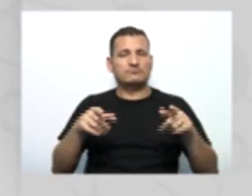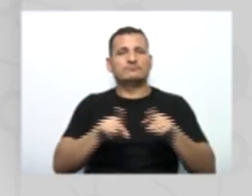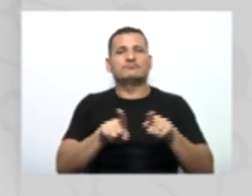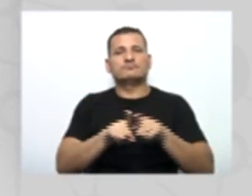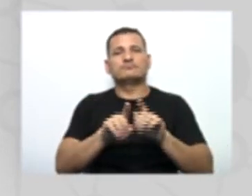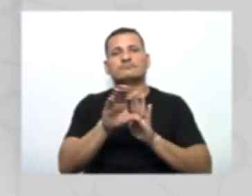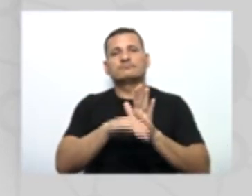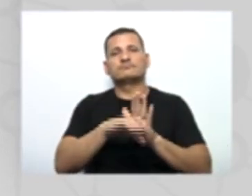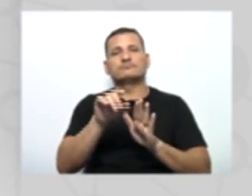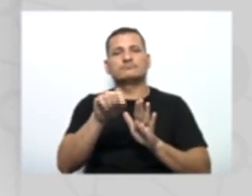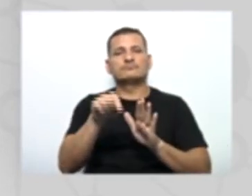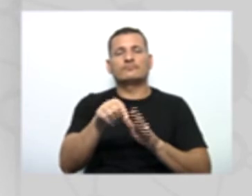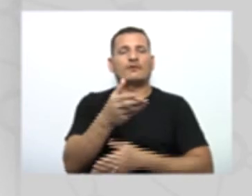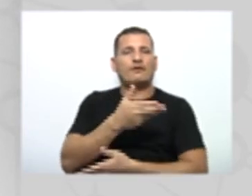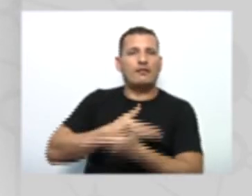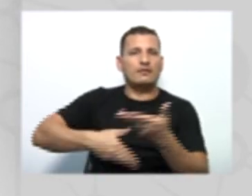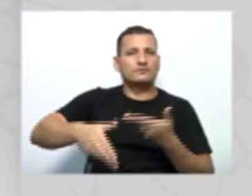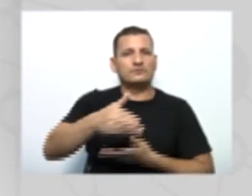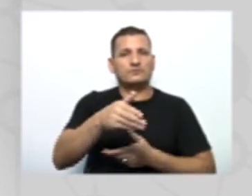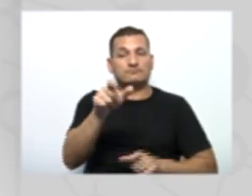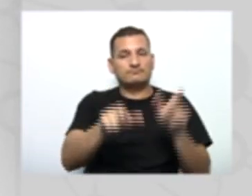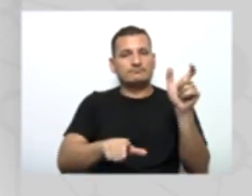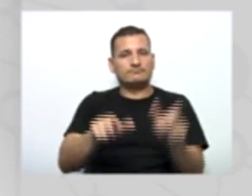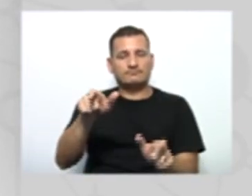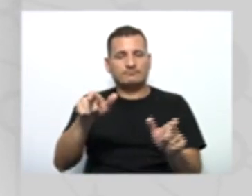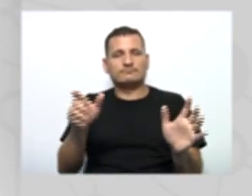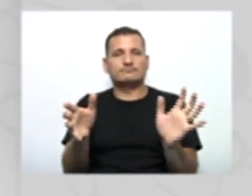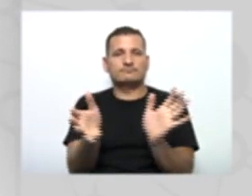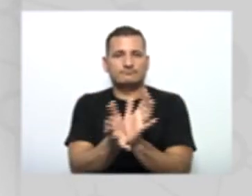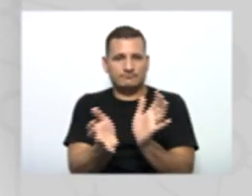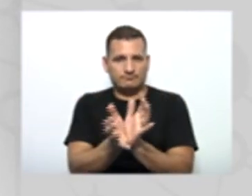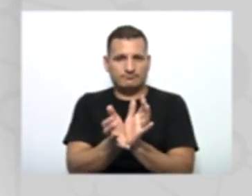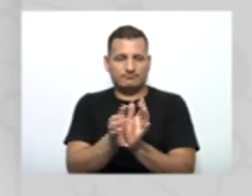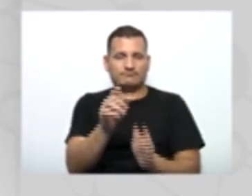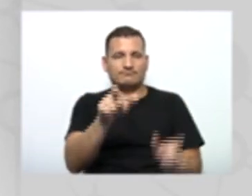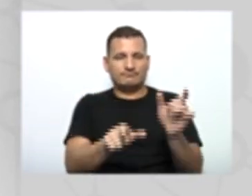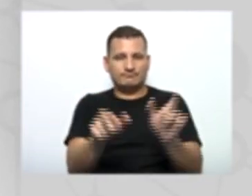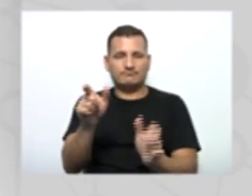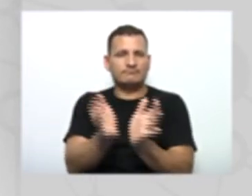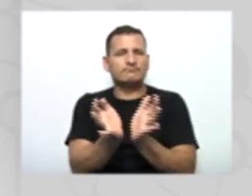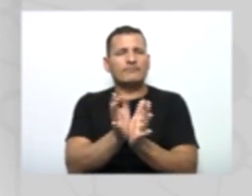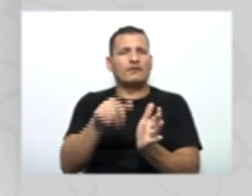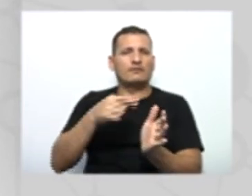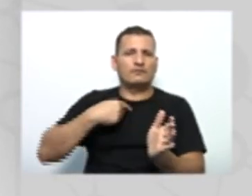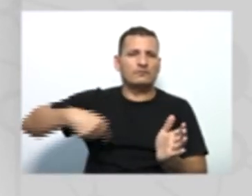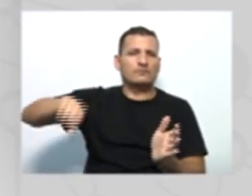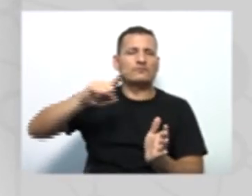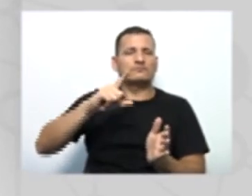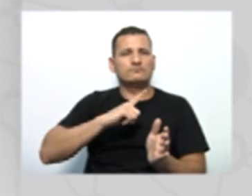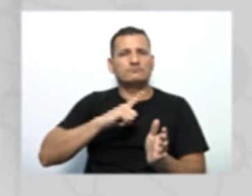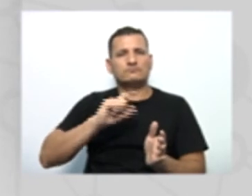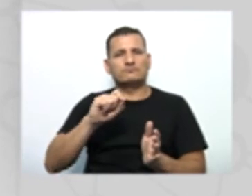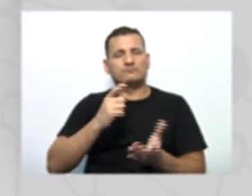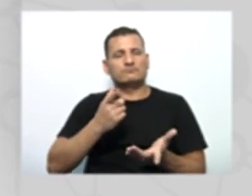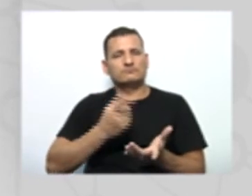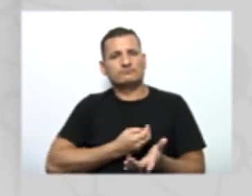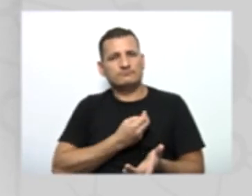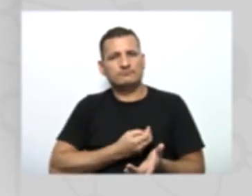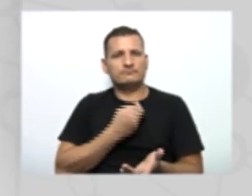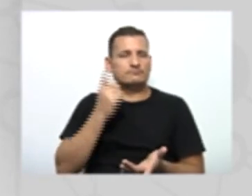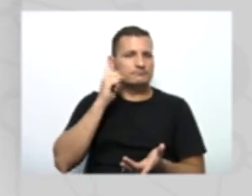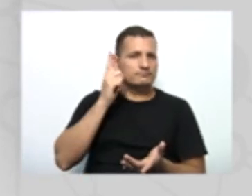de relações étnico-raciais, que são as relações que nós temos no nosso dia a dia, com